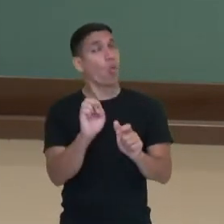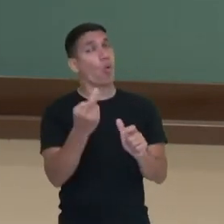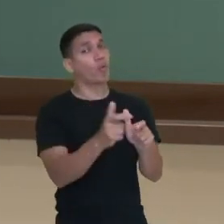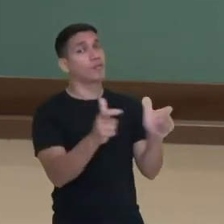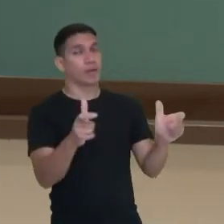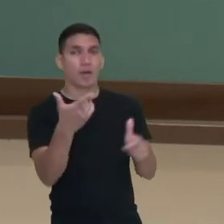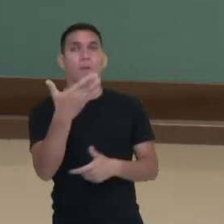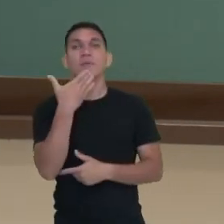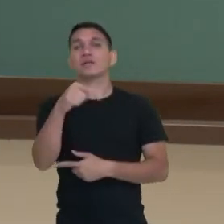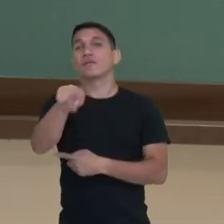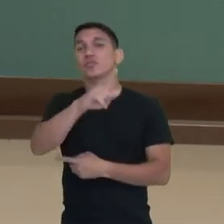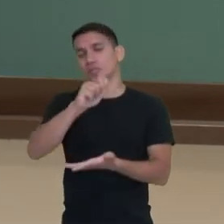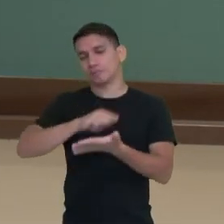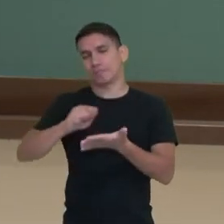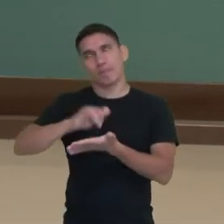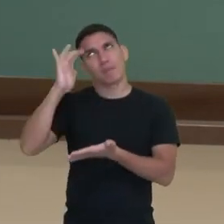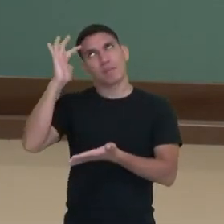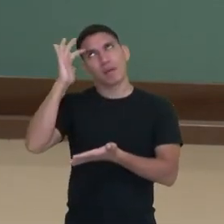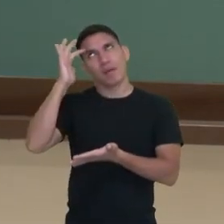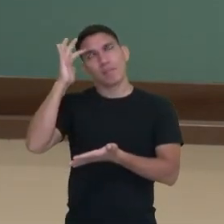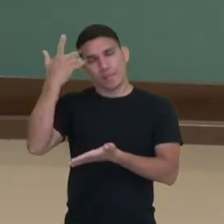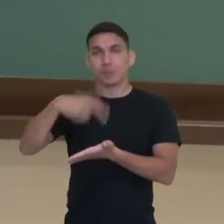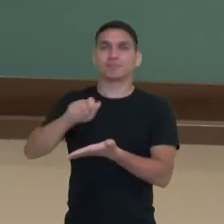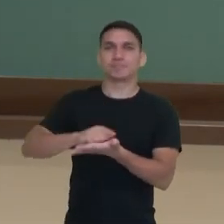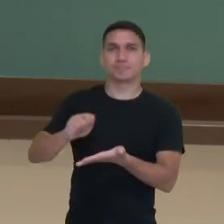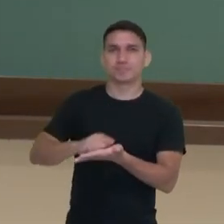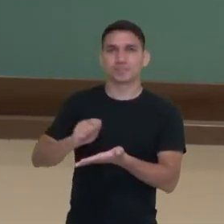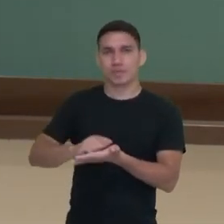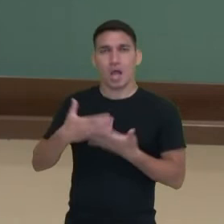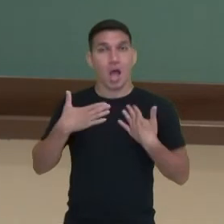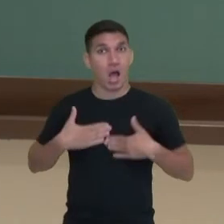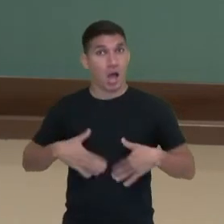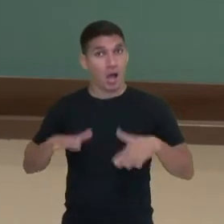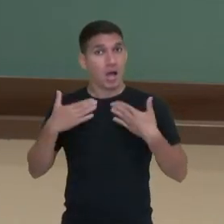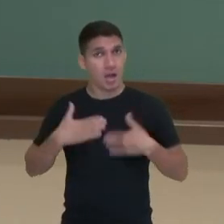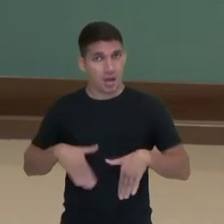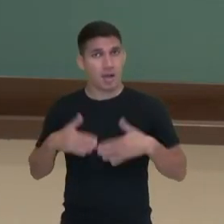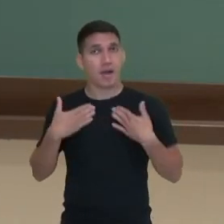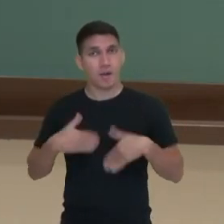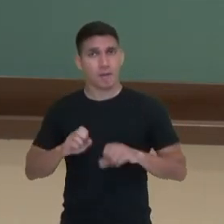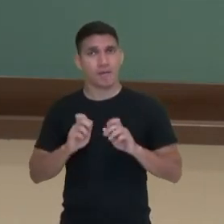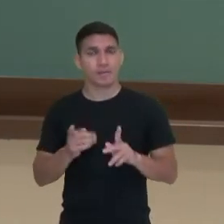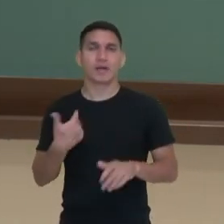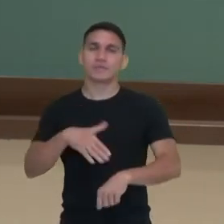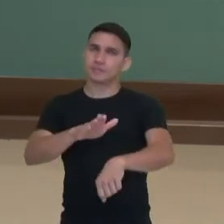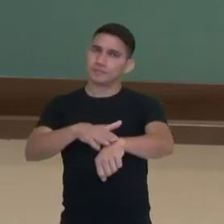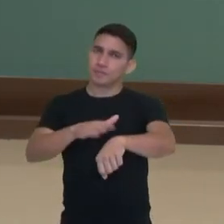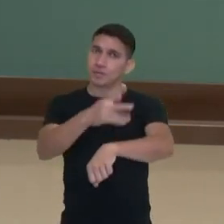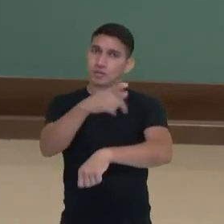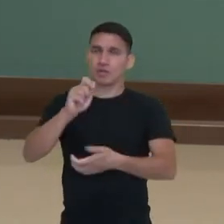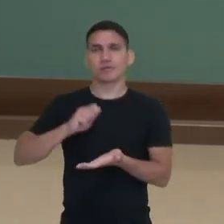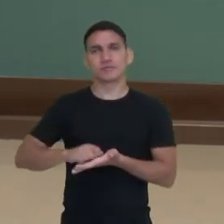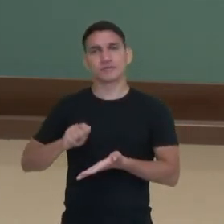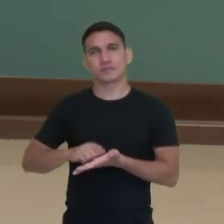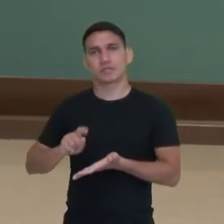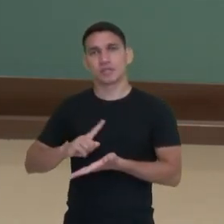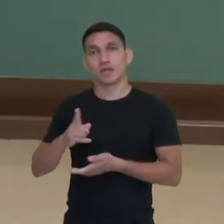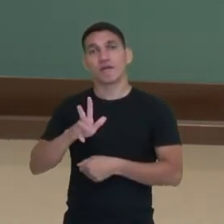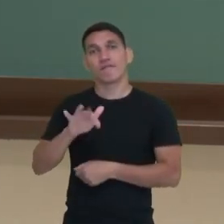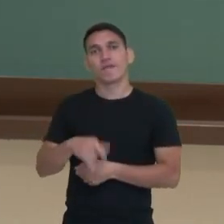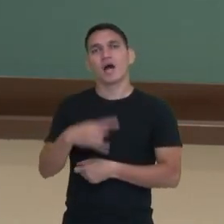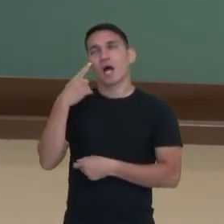que eu quero que vocês pensem um pouquinho, com tranquilidade, tá? Então eu vou dar um tempo para vocês, você